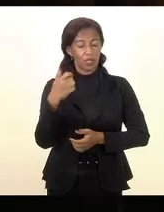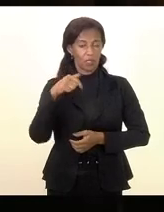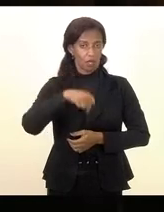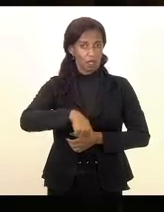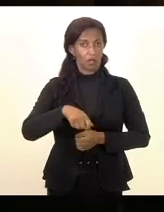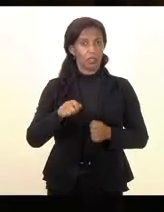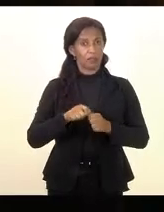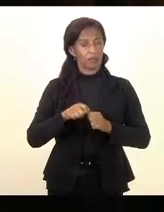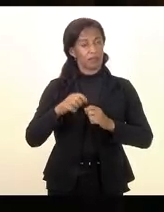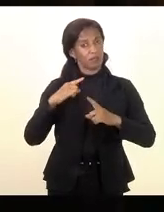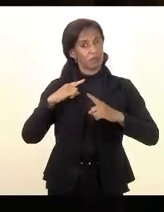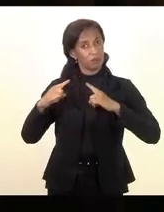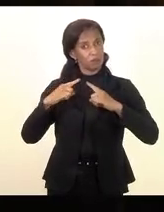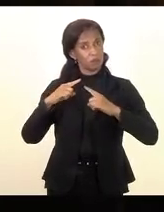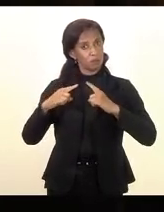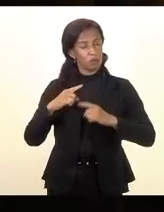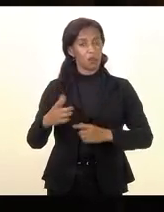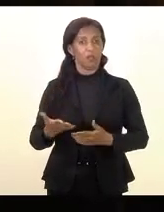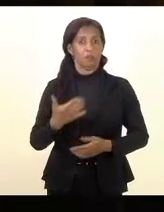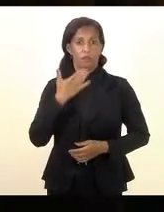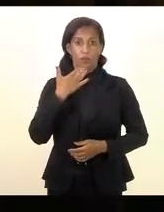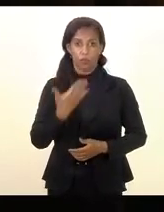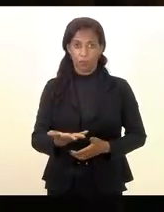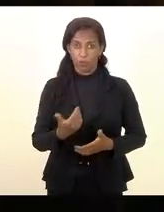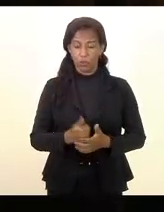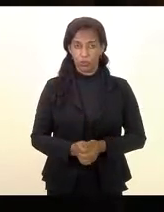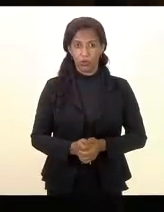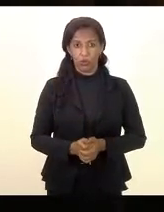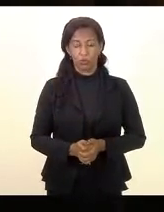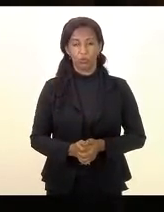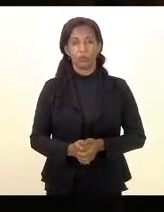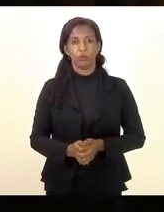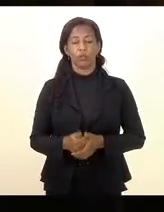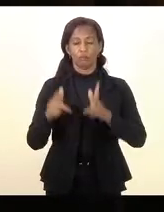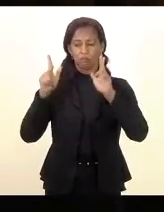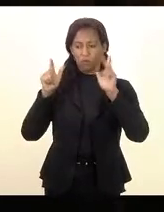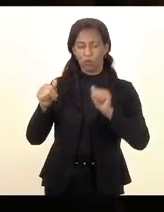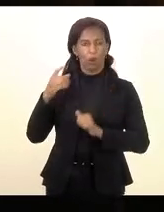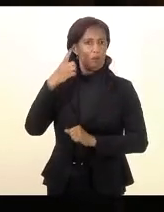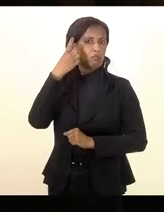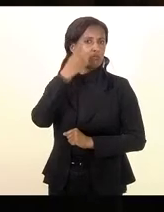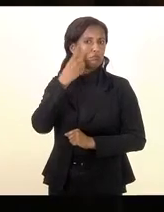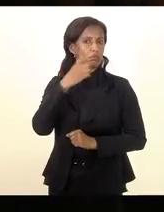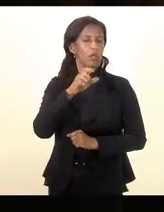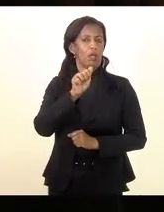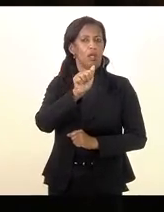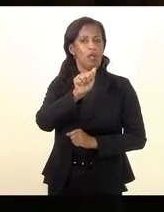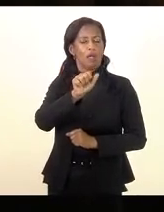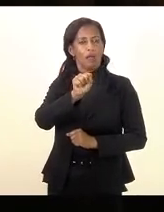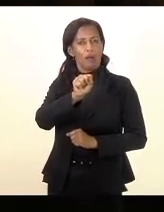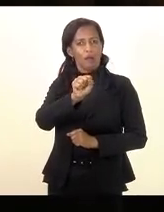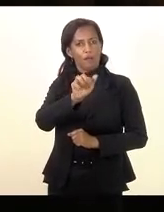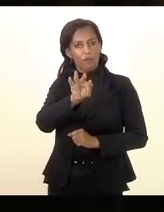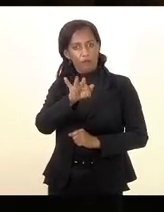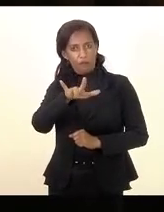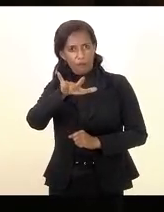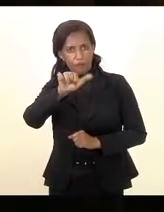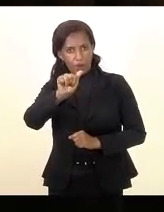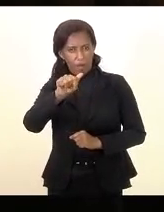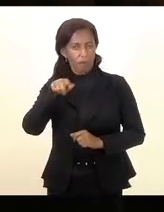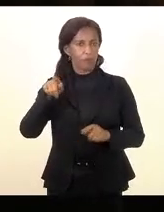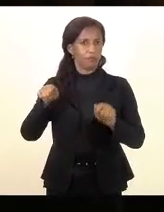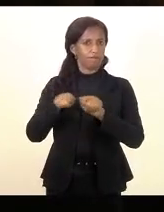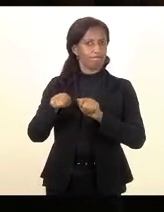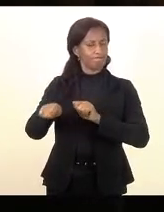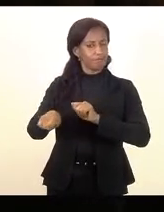essa discussão e um apelo renovar o apelo que o Flávio fez daqui o Conselho Estadual de Educação não é órgão de governo